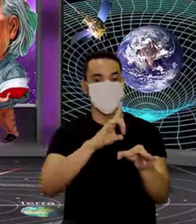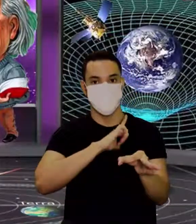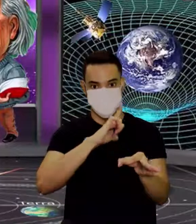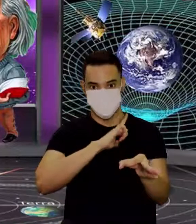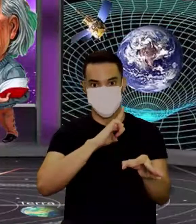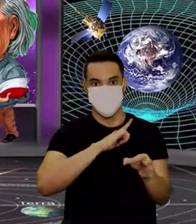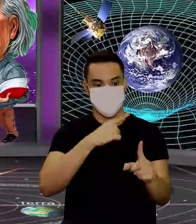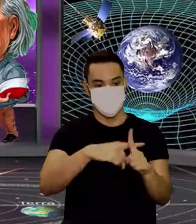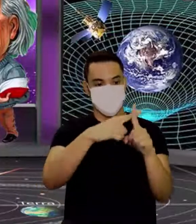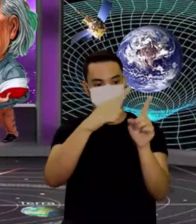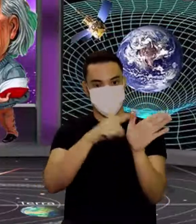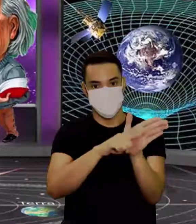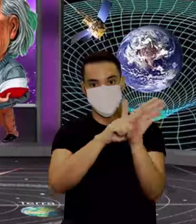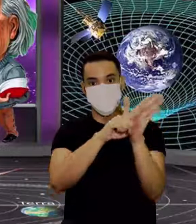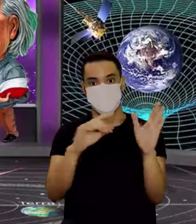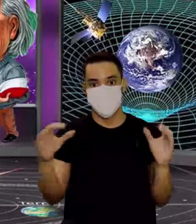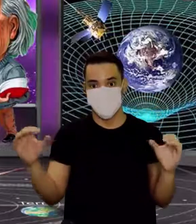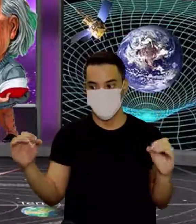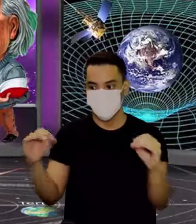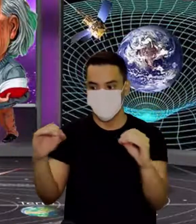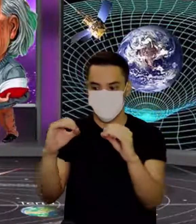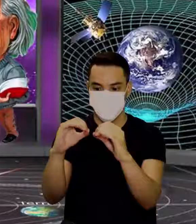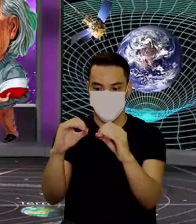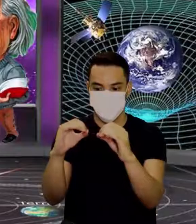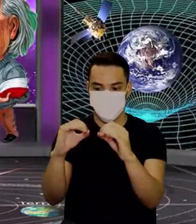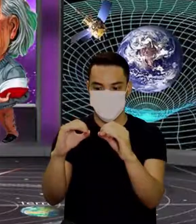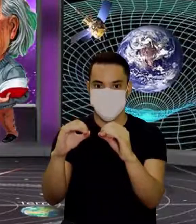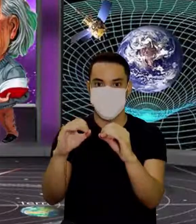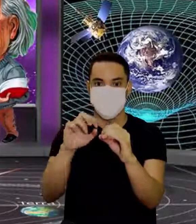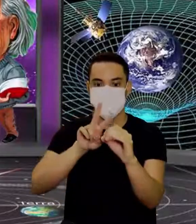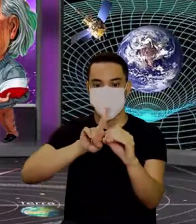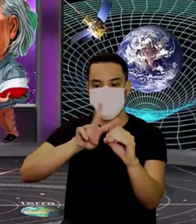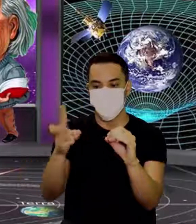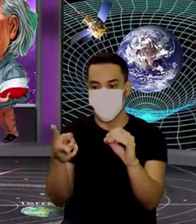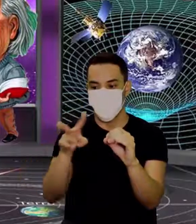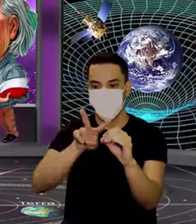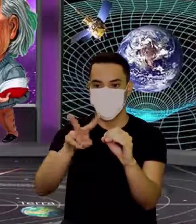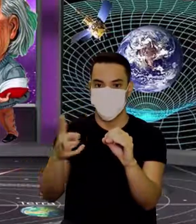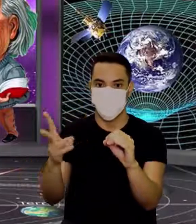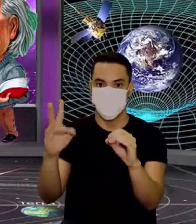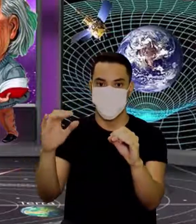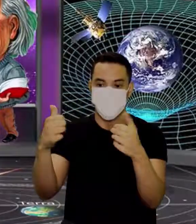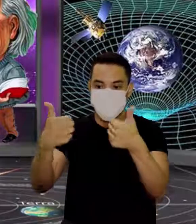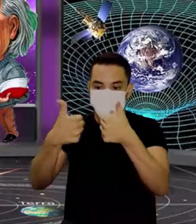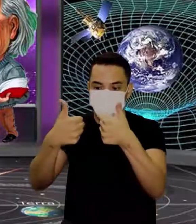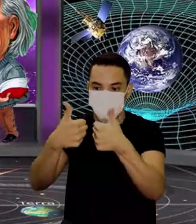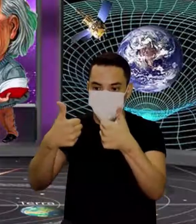aproximo, ele separa as cargas, sem tocar, tá? Não pode tocar. Aproximei, que é esse contato.